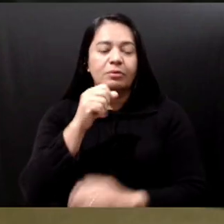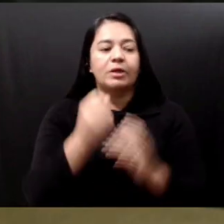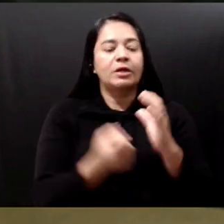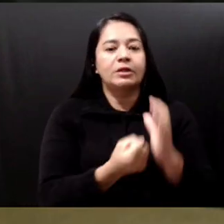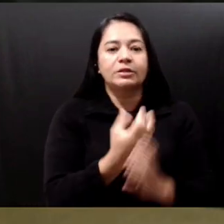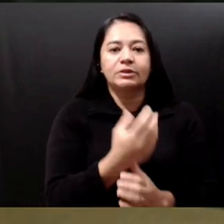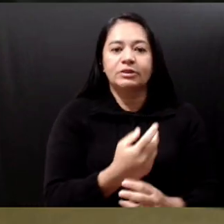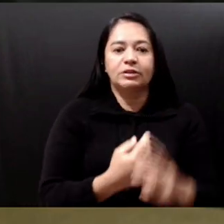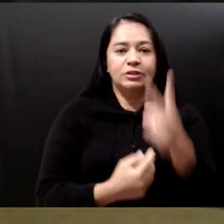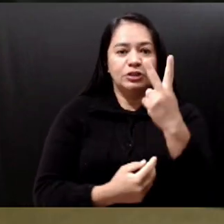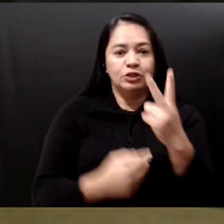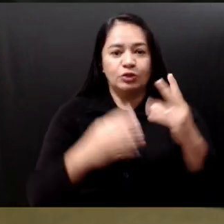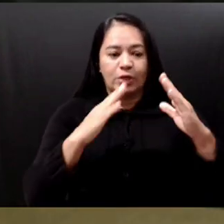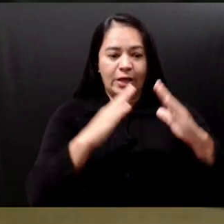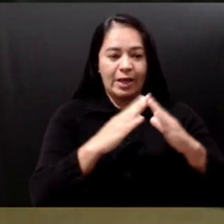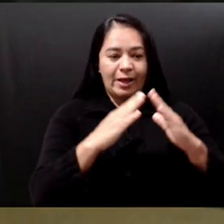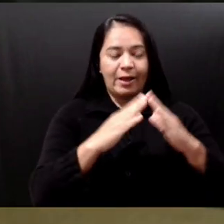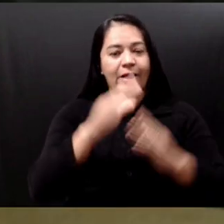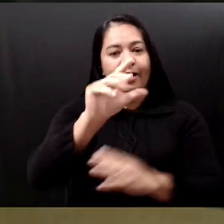casas-lar